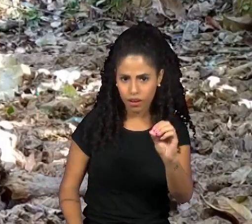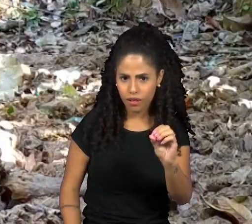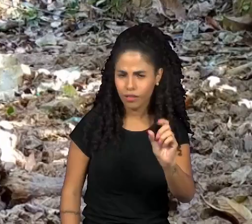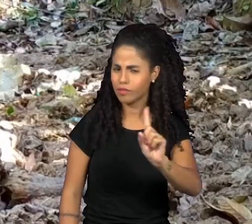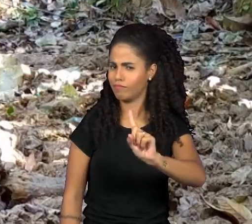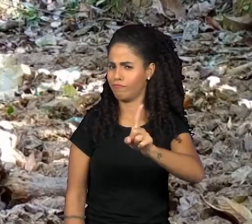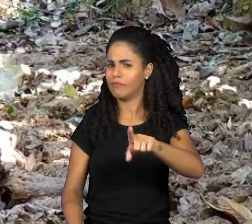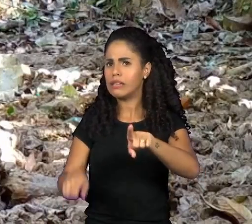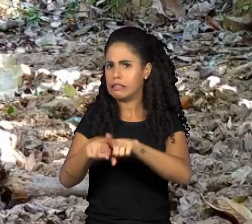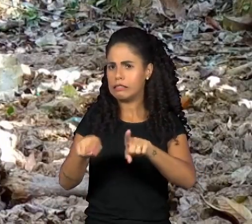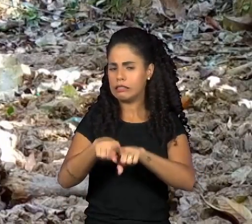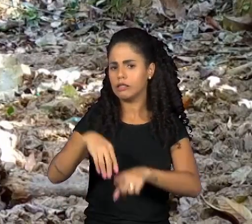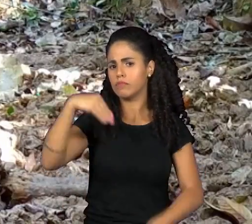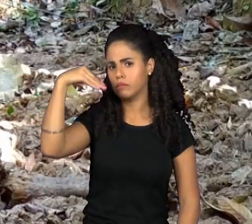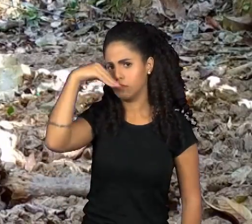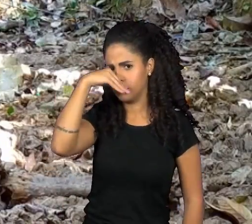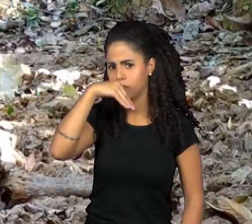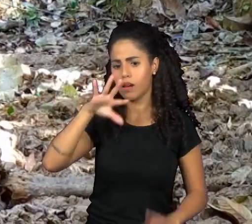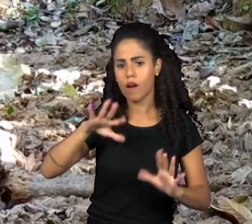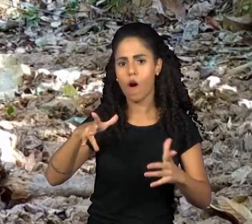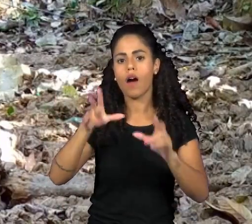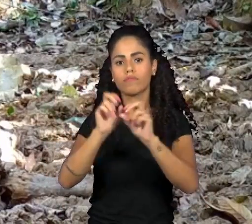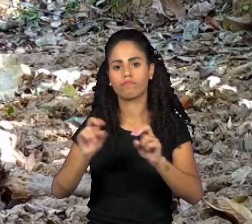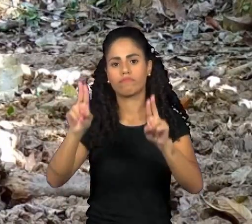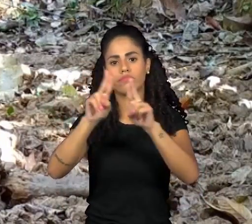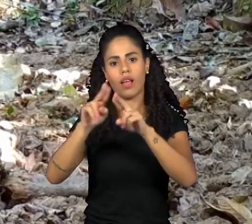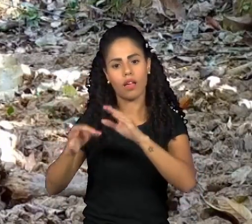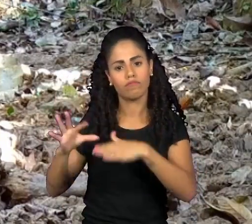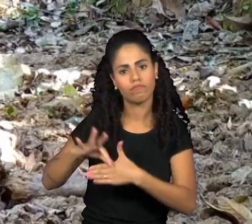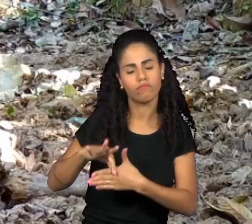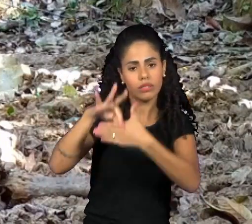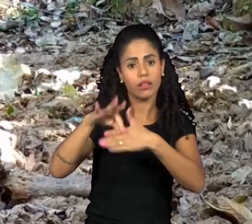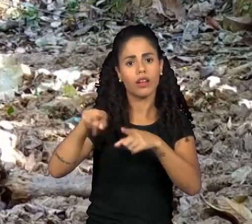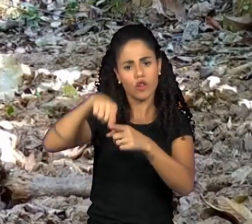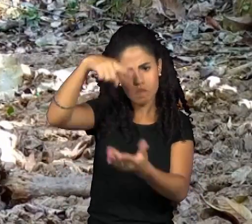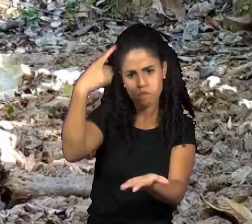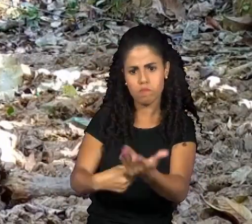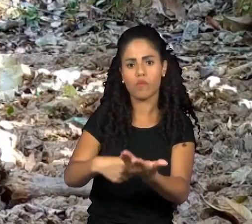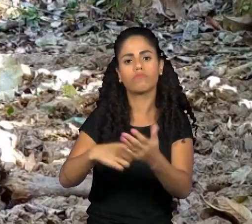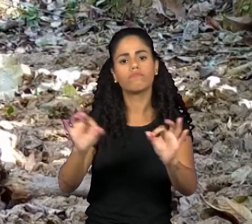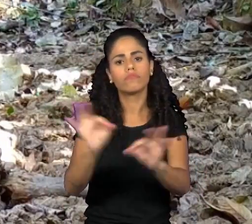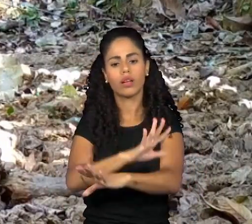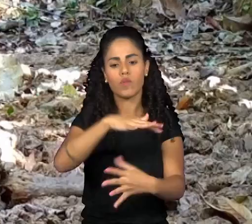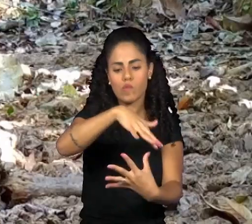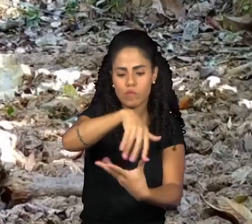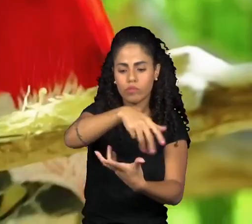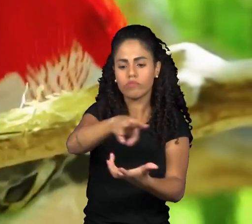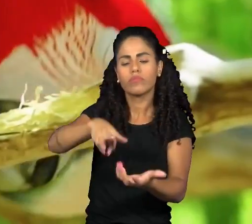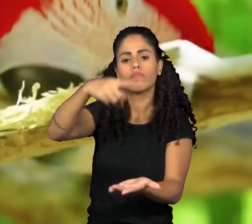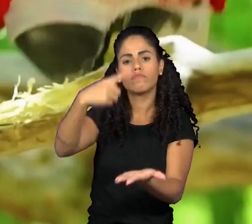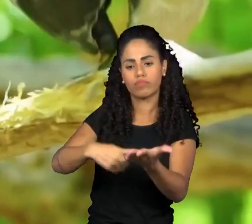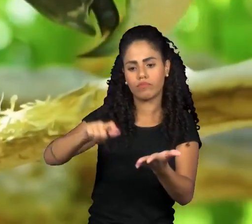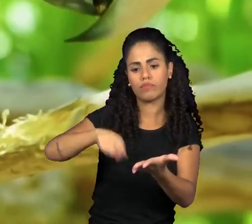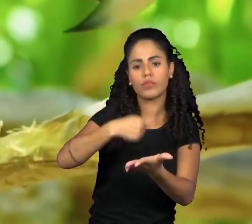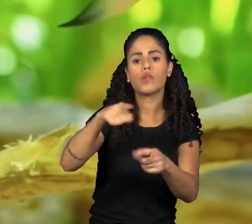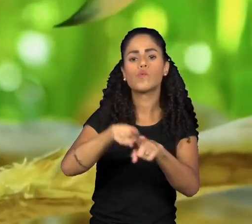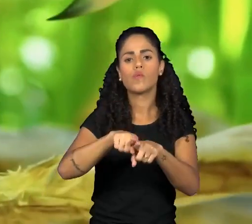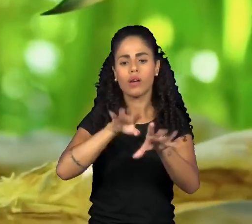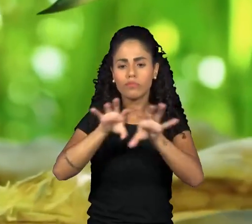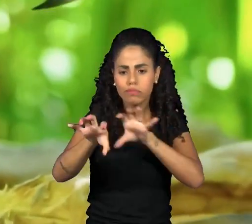o fracasso dos líderes mundiais e das empresas em cumprir metas globais assumidas terá